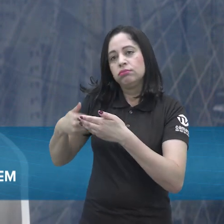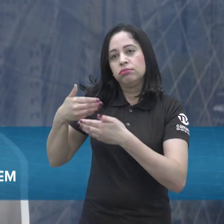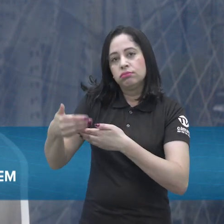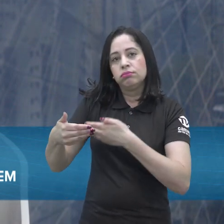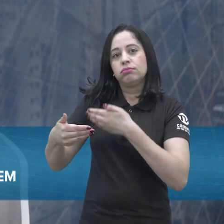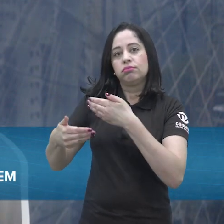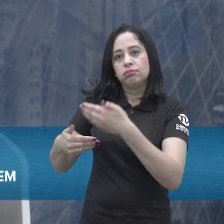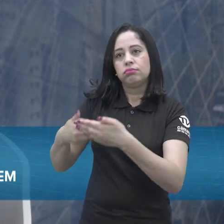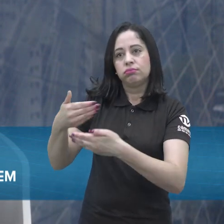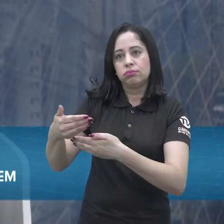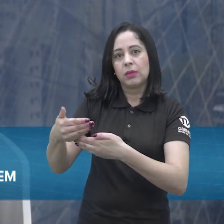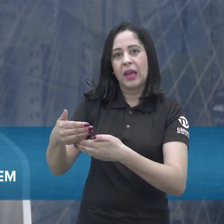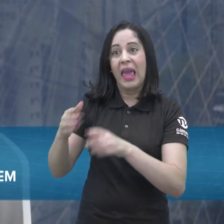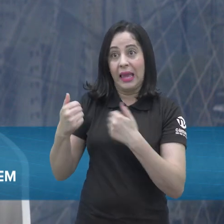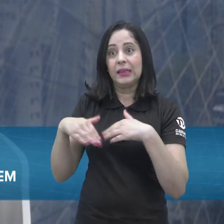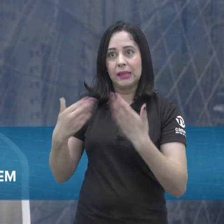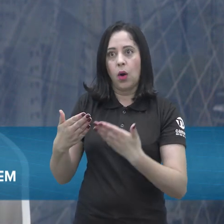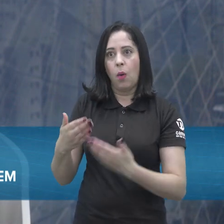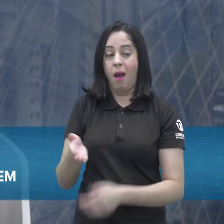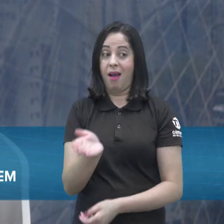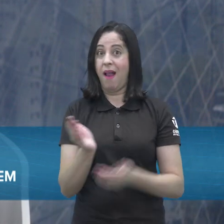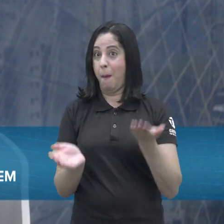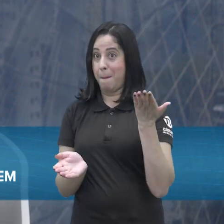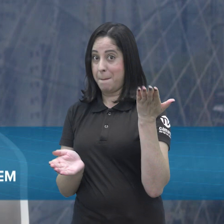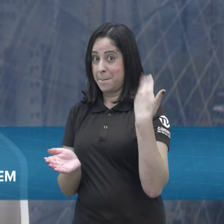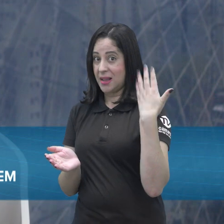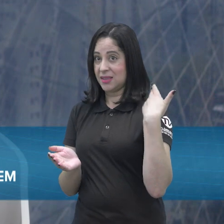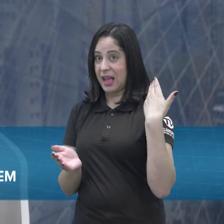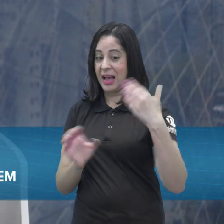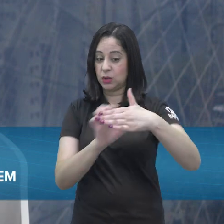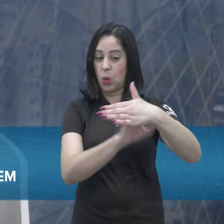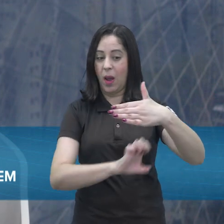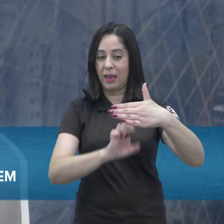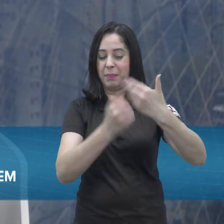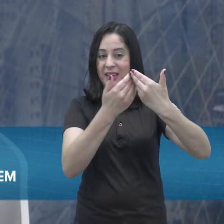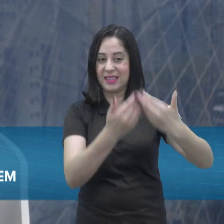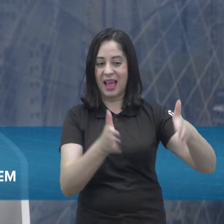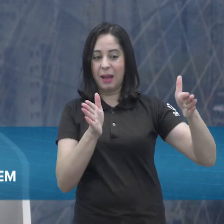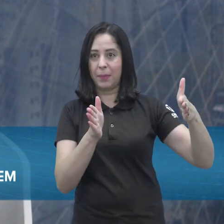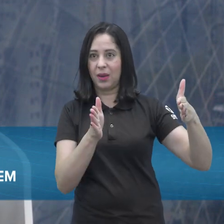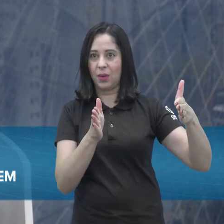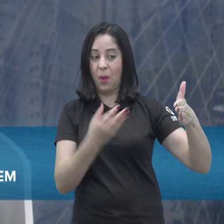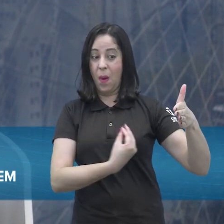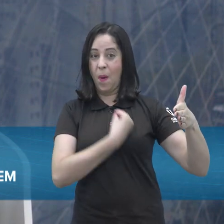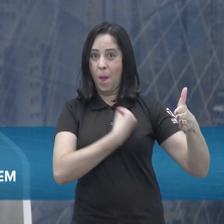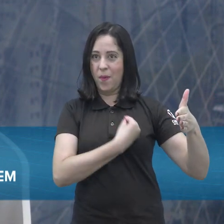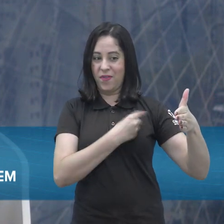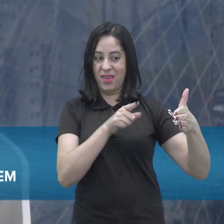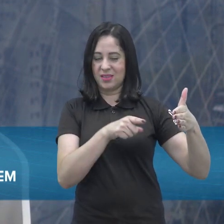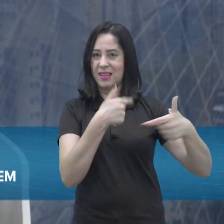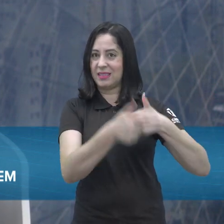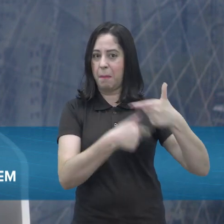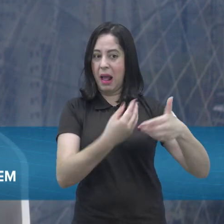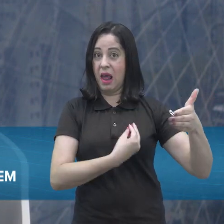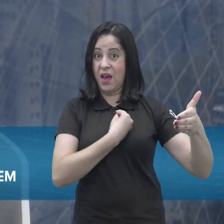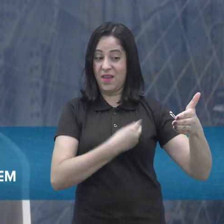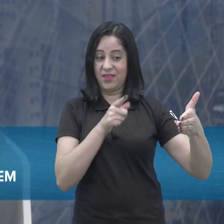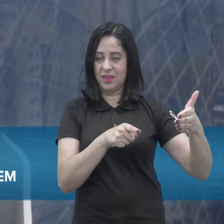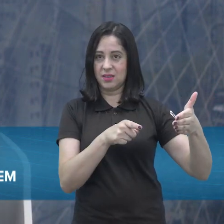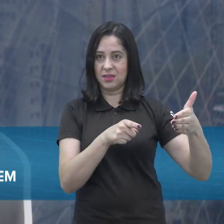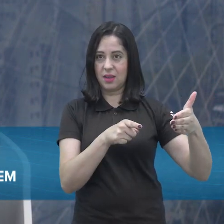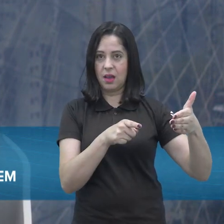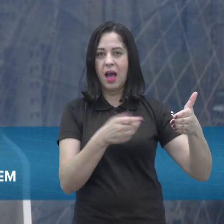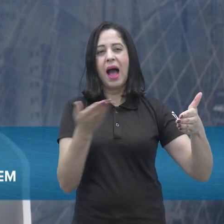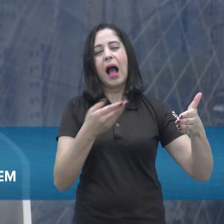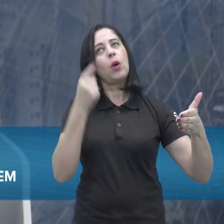novo mercado. Então, quando você começou lá no seu negócio, supondo que você tenha começado um negócio que não tenha sido no digital. Eu comecei aqui o